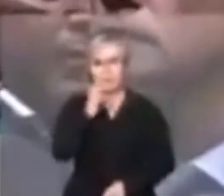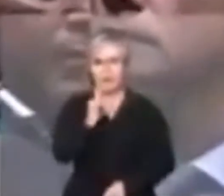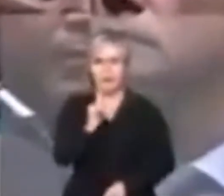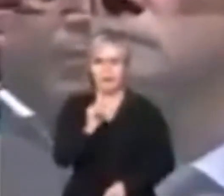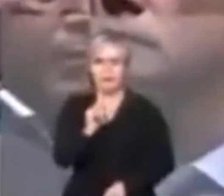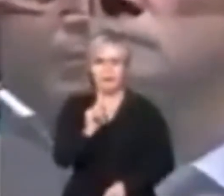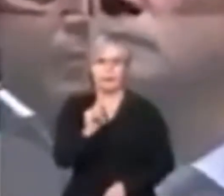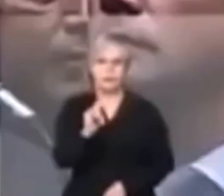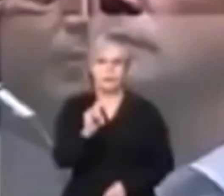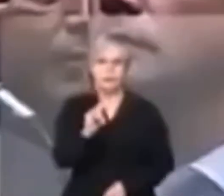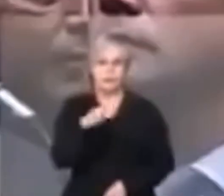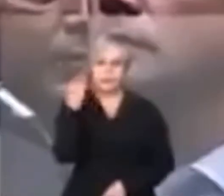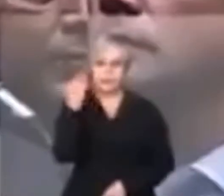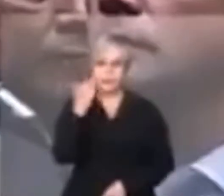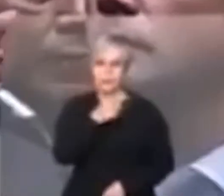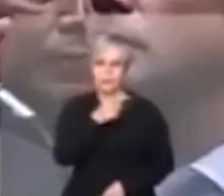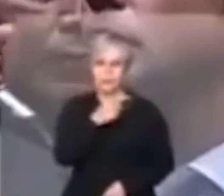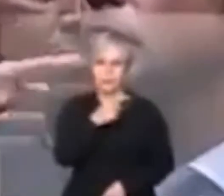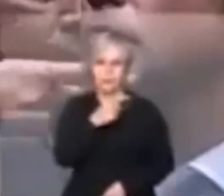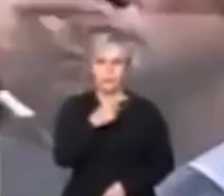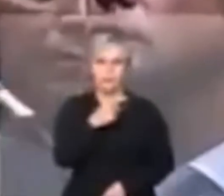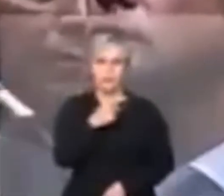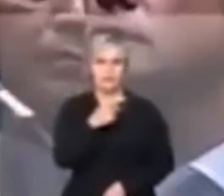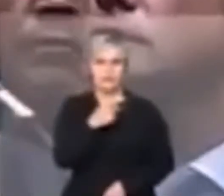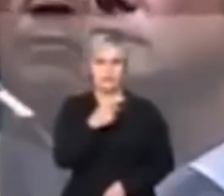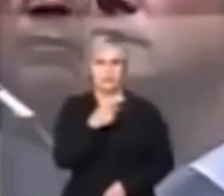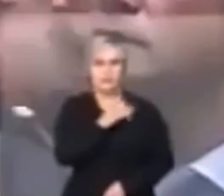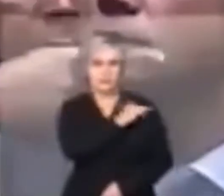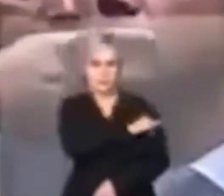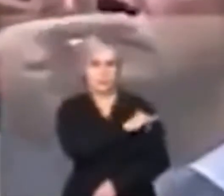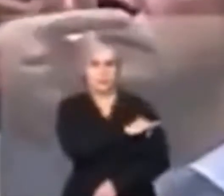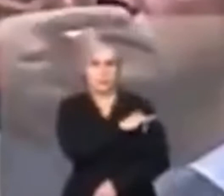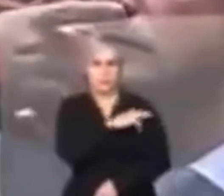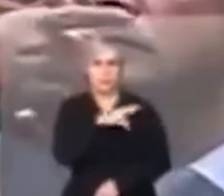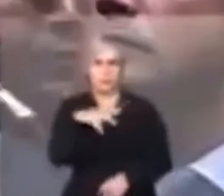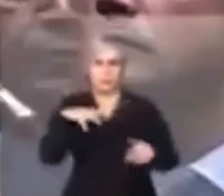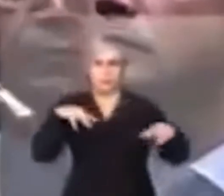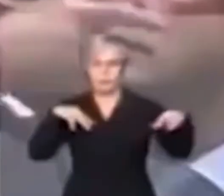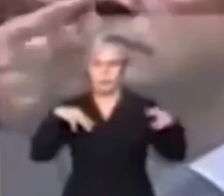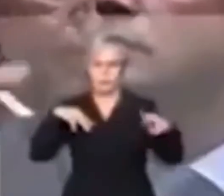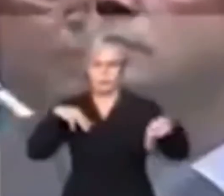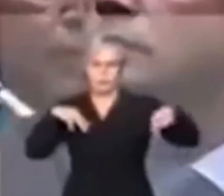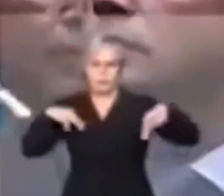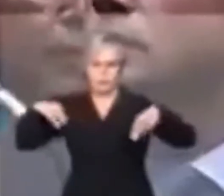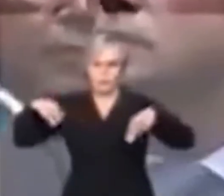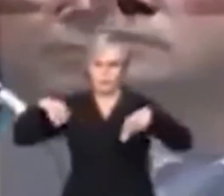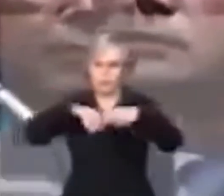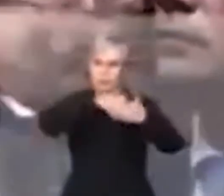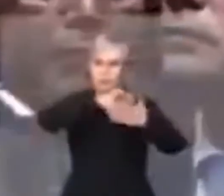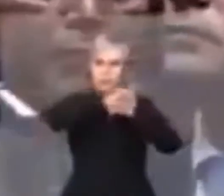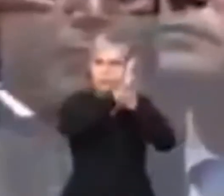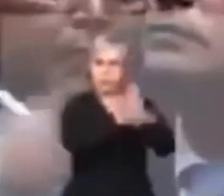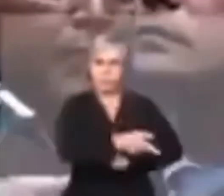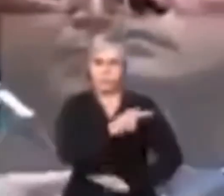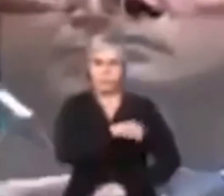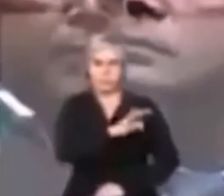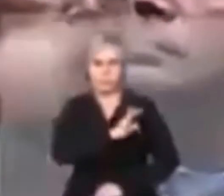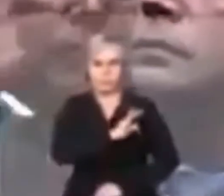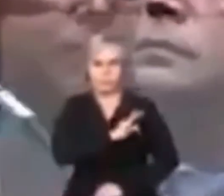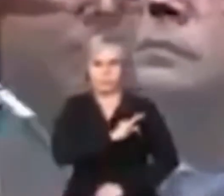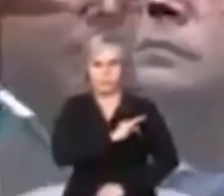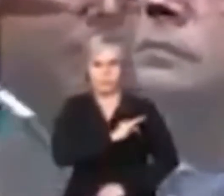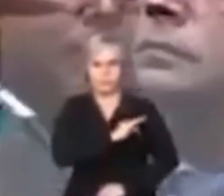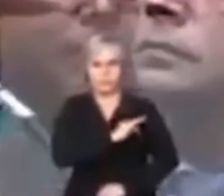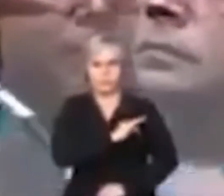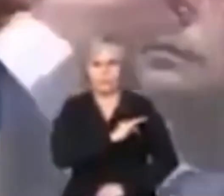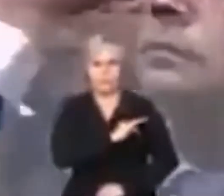foi, quando prefeito do Rio, prefeito César Maia, atropelado pelo governo do PT. O PT rasga a Constituição